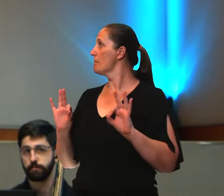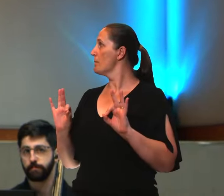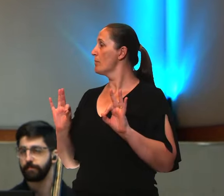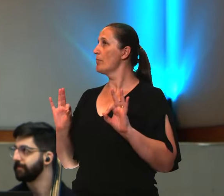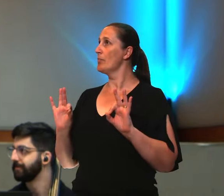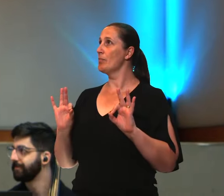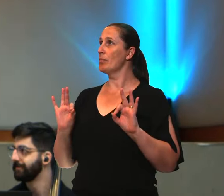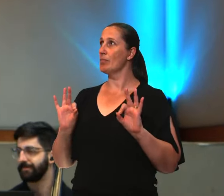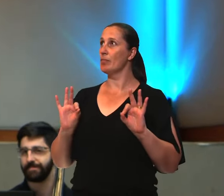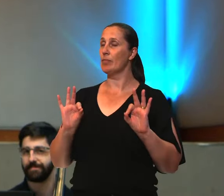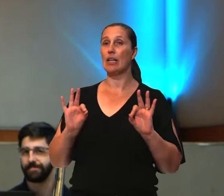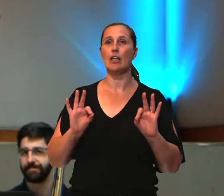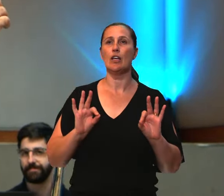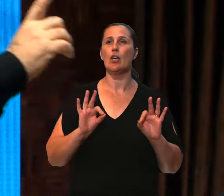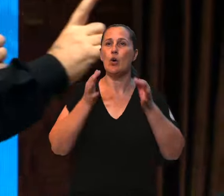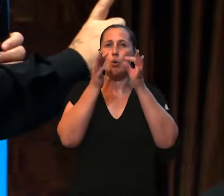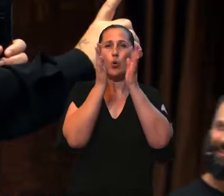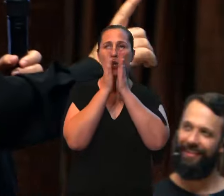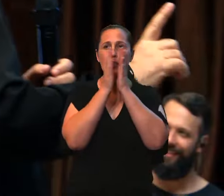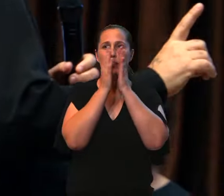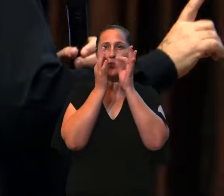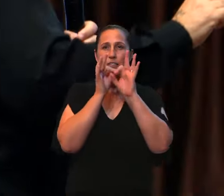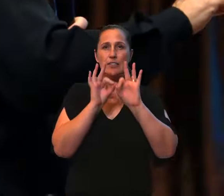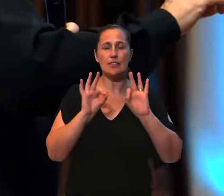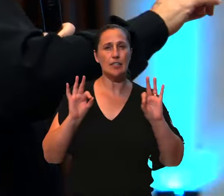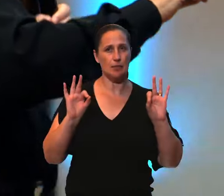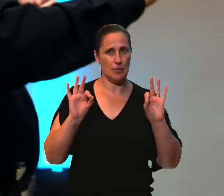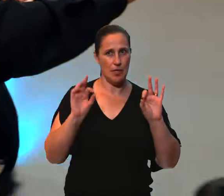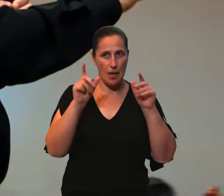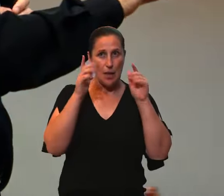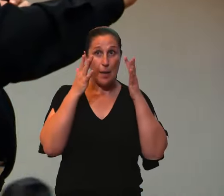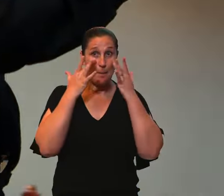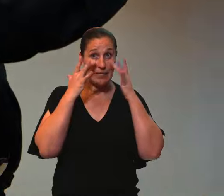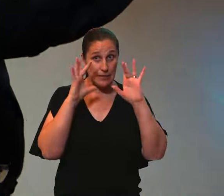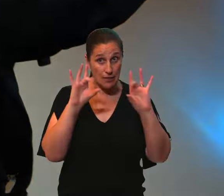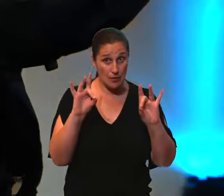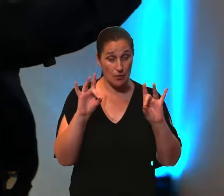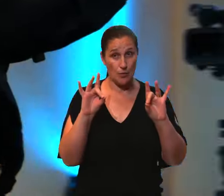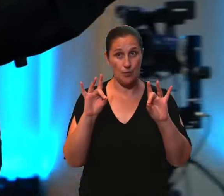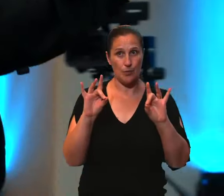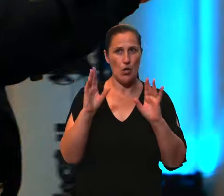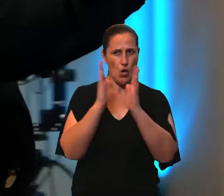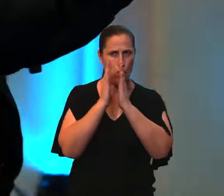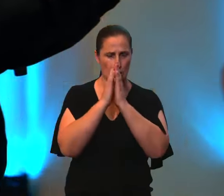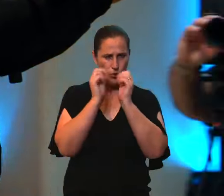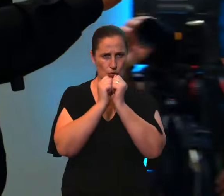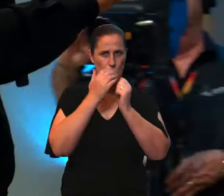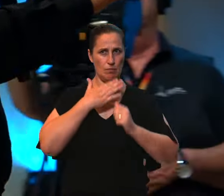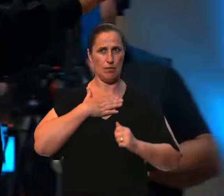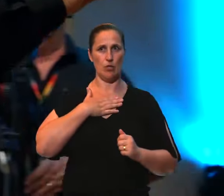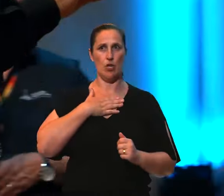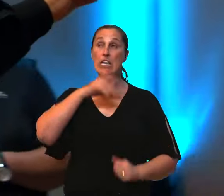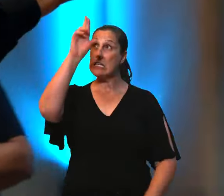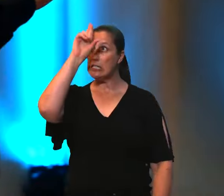só uma oração bem simples presta atenção Senhor Jesus